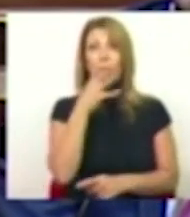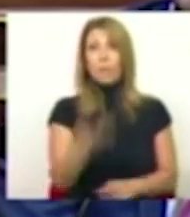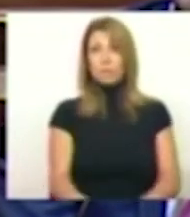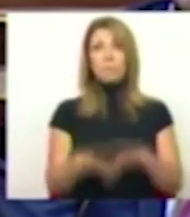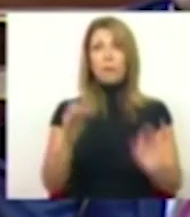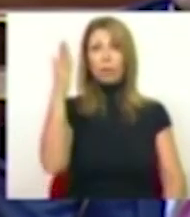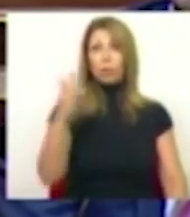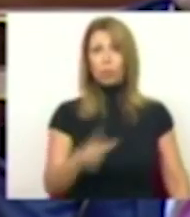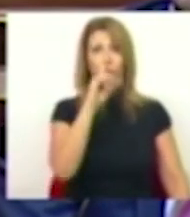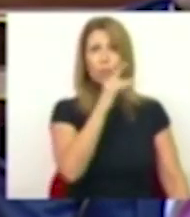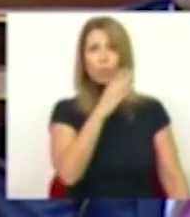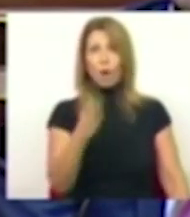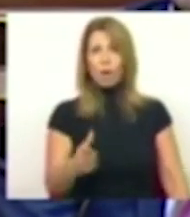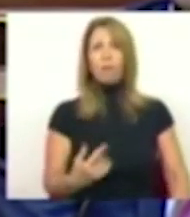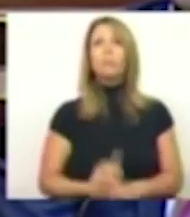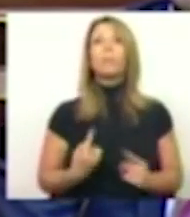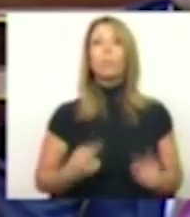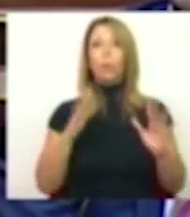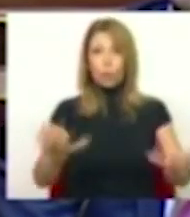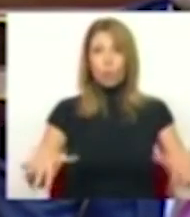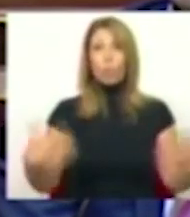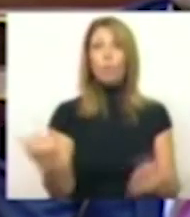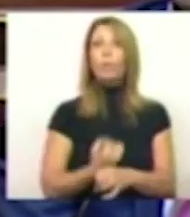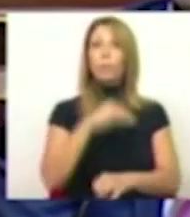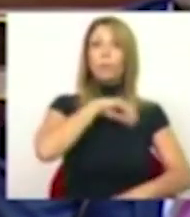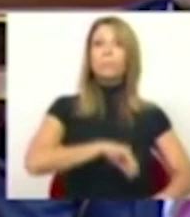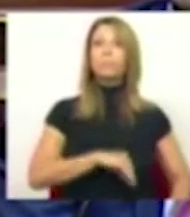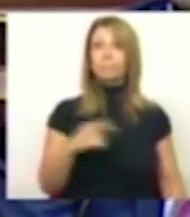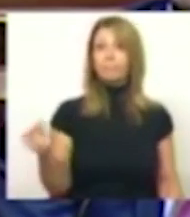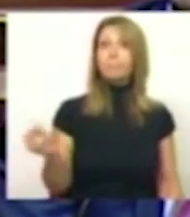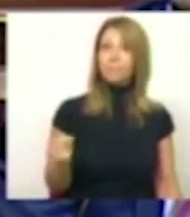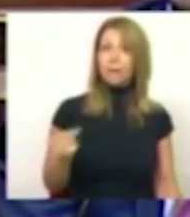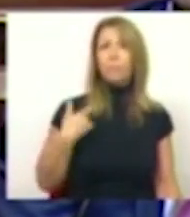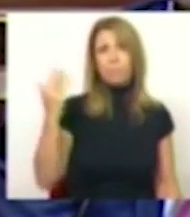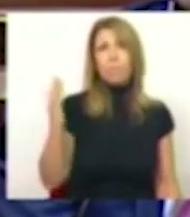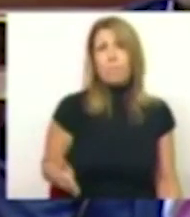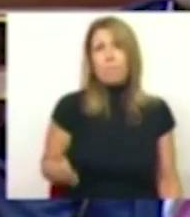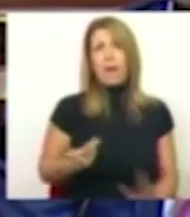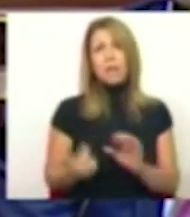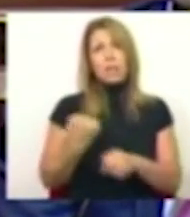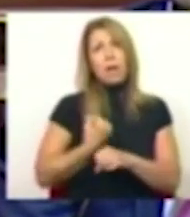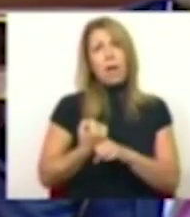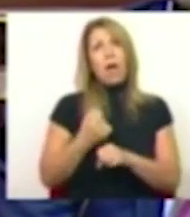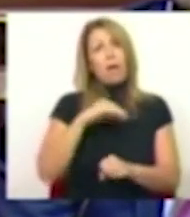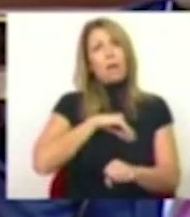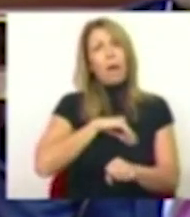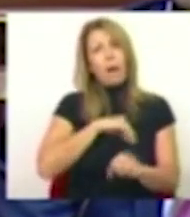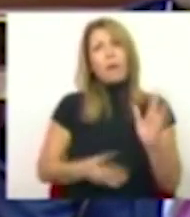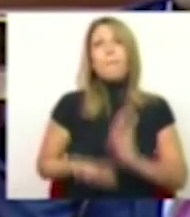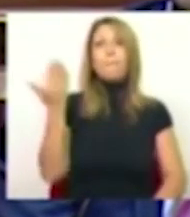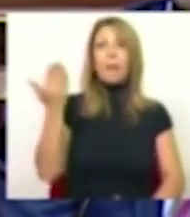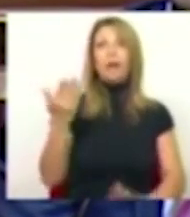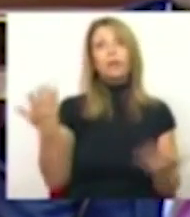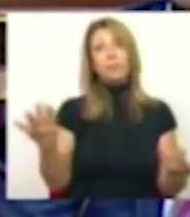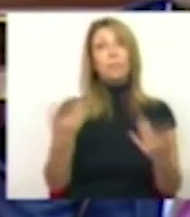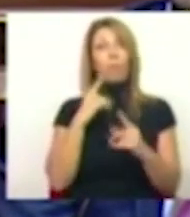porque eu acho que qualquer trabalhador que ganhe o salário mínimo merece ganhar mais. E por isso estamos todos de acordo em forçar o salário mínimo